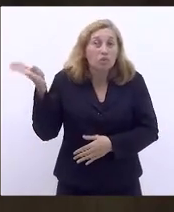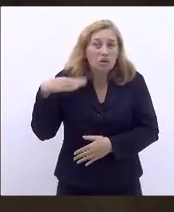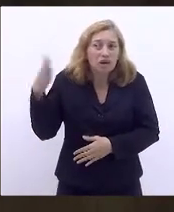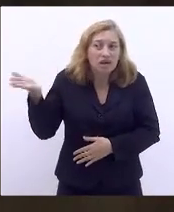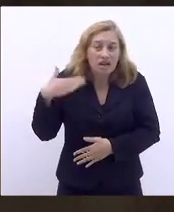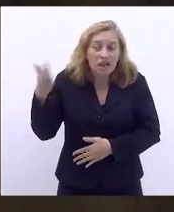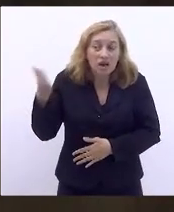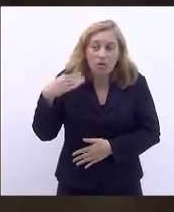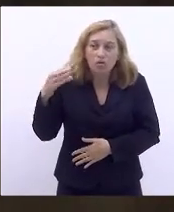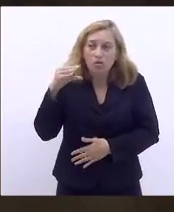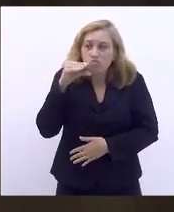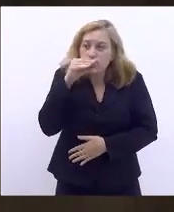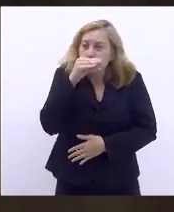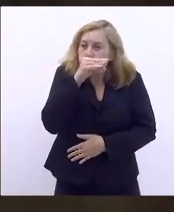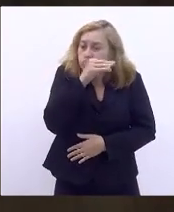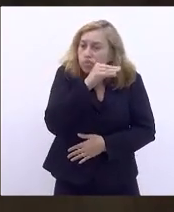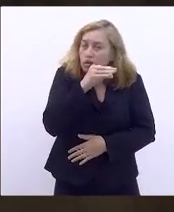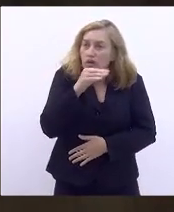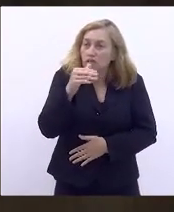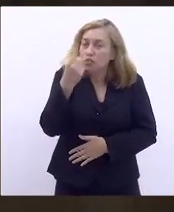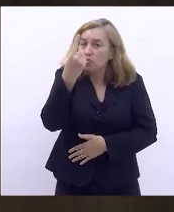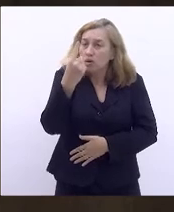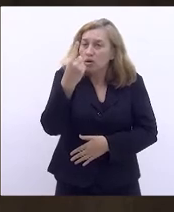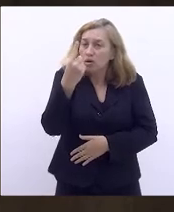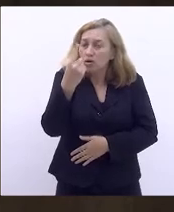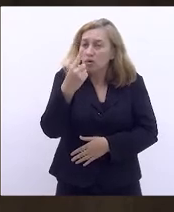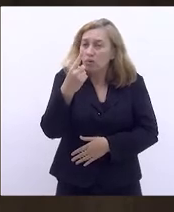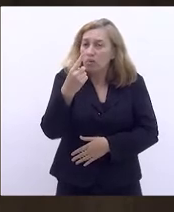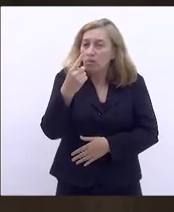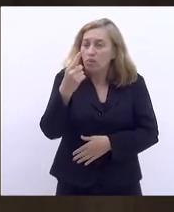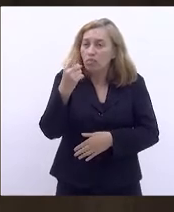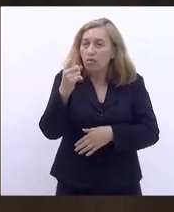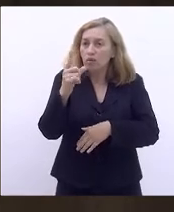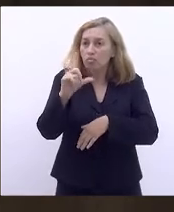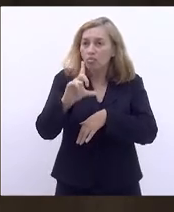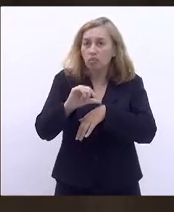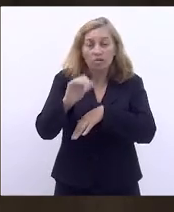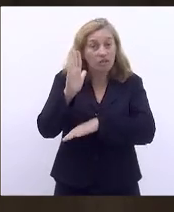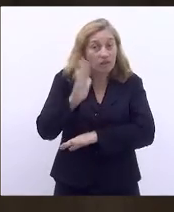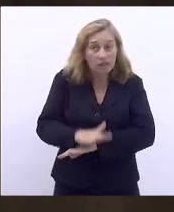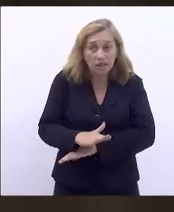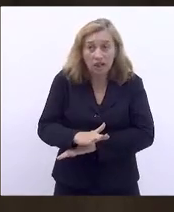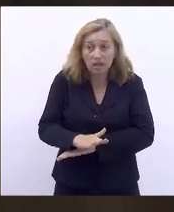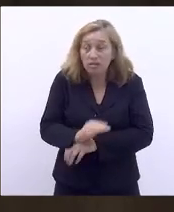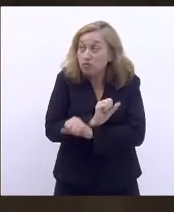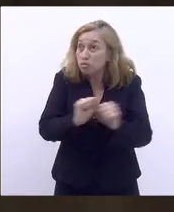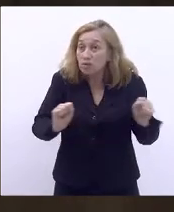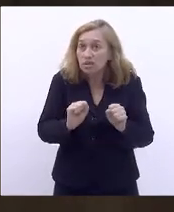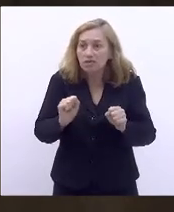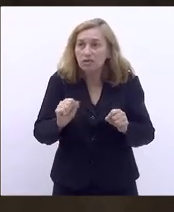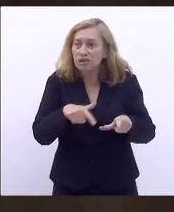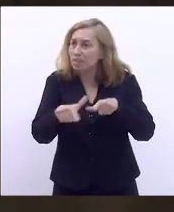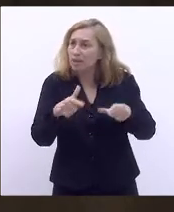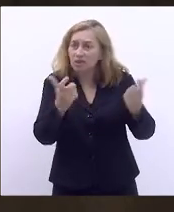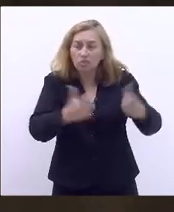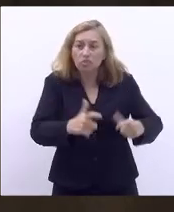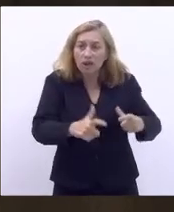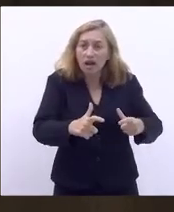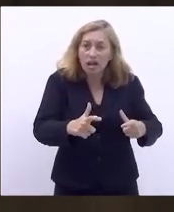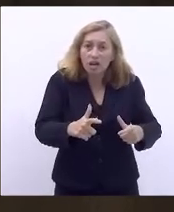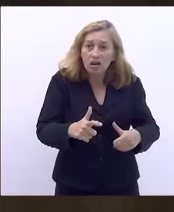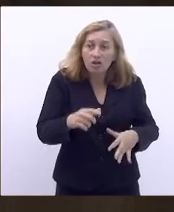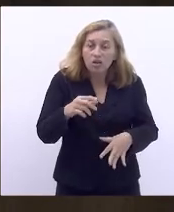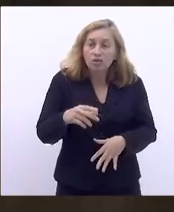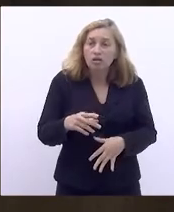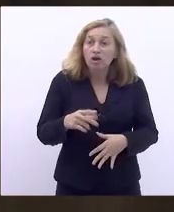uma hora da tarde, é impossível ficar dentro da unidade, trabalhando. Imagine só, eu estava numa sala de